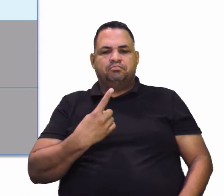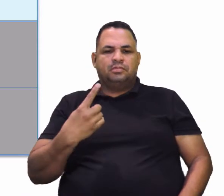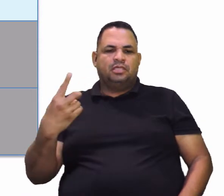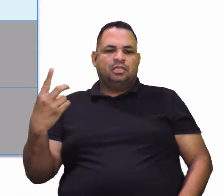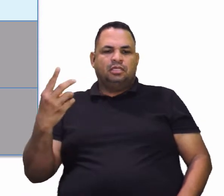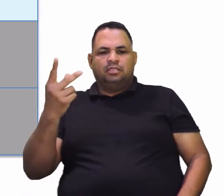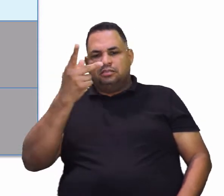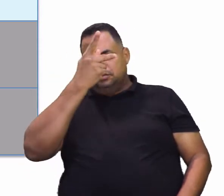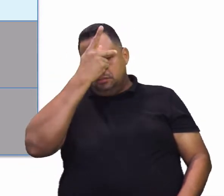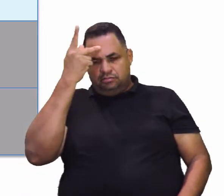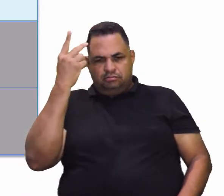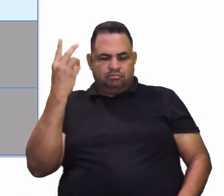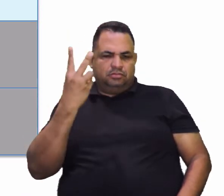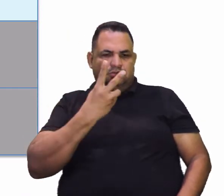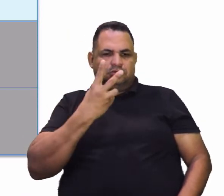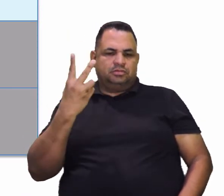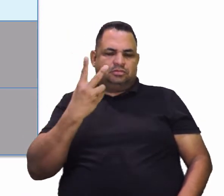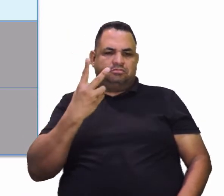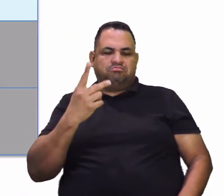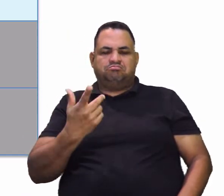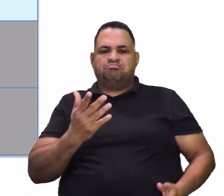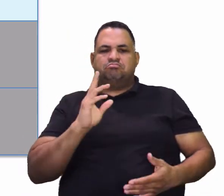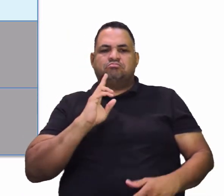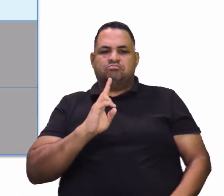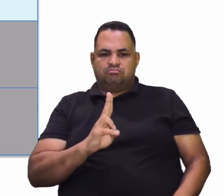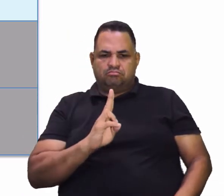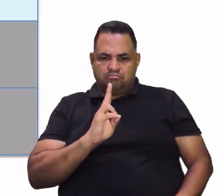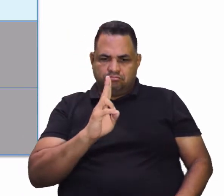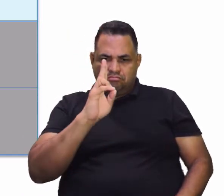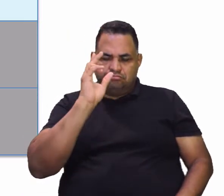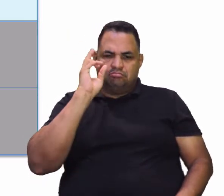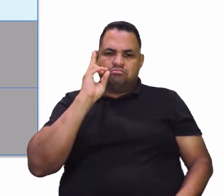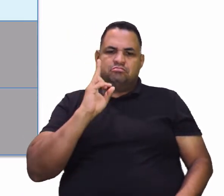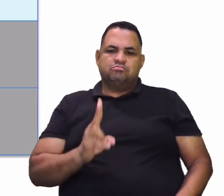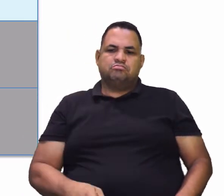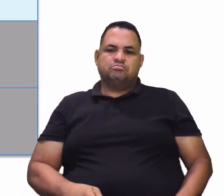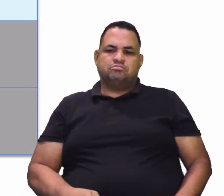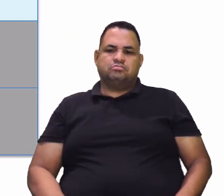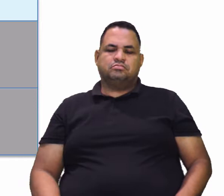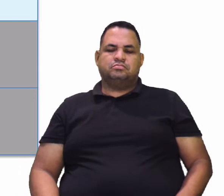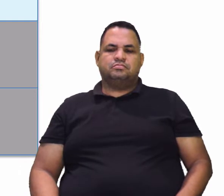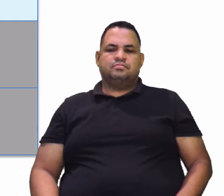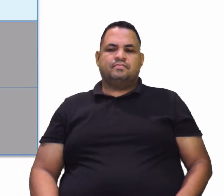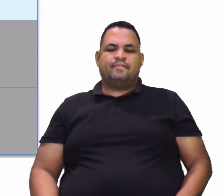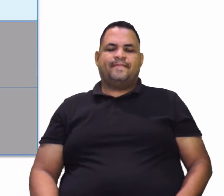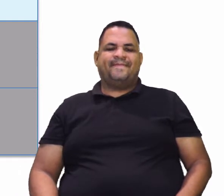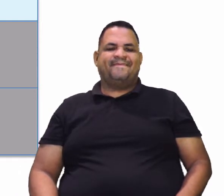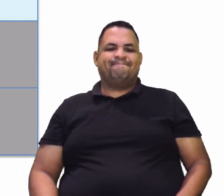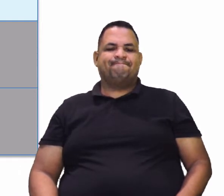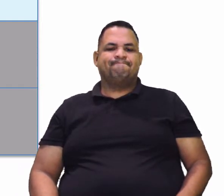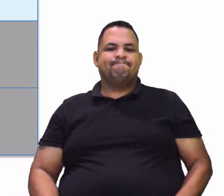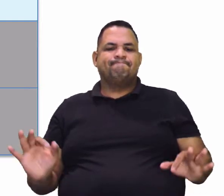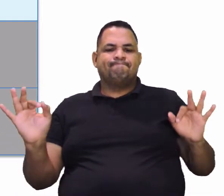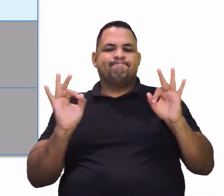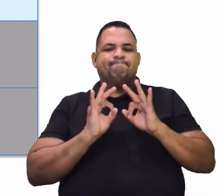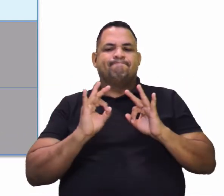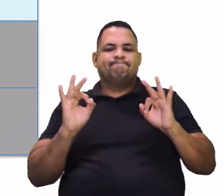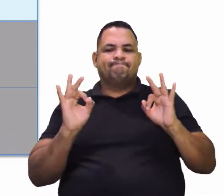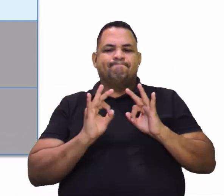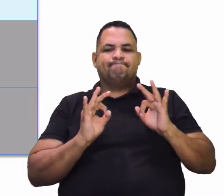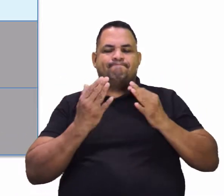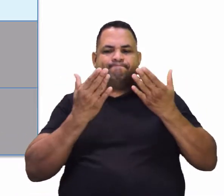pessoa do singular, do plural, não importa. Eles permanecem iguais. E é perfeito